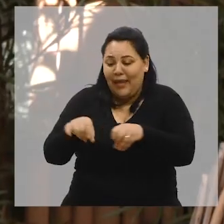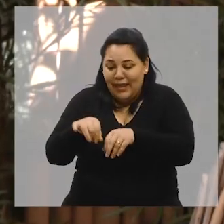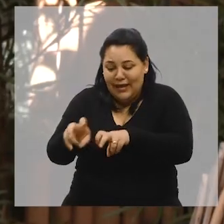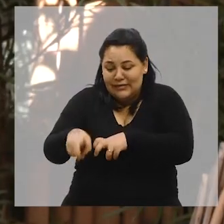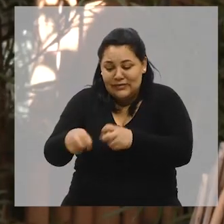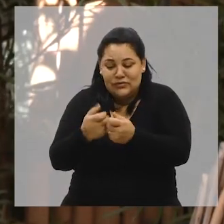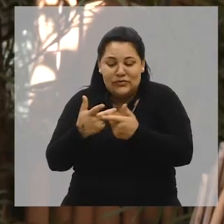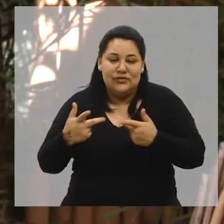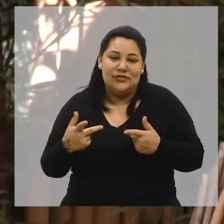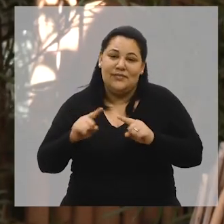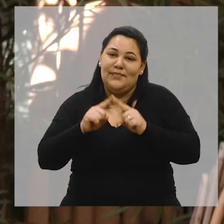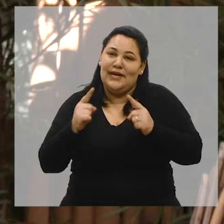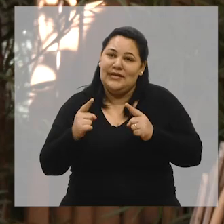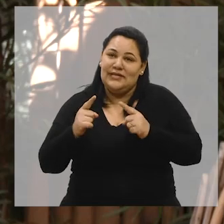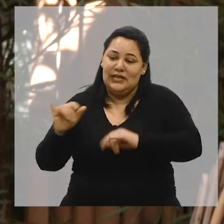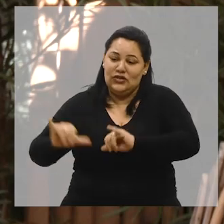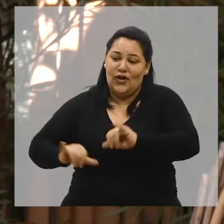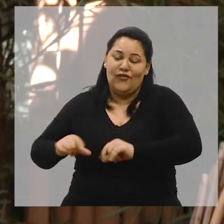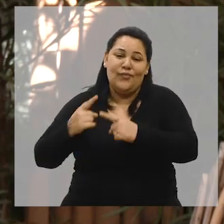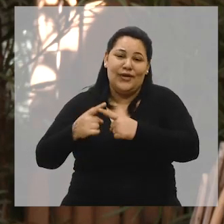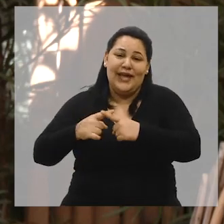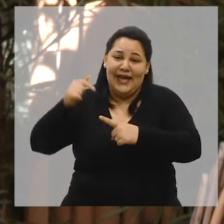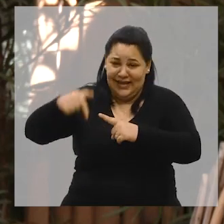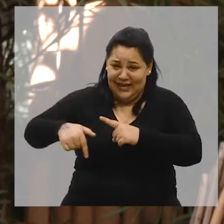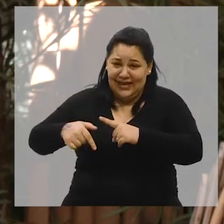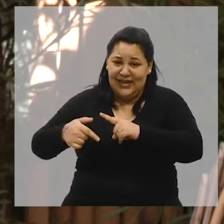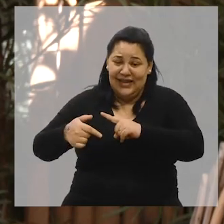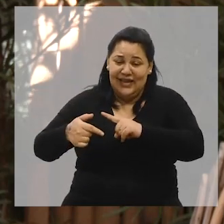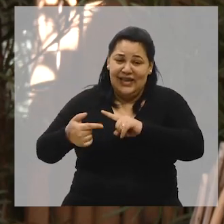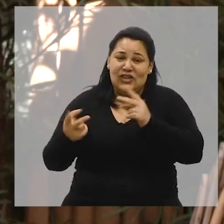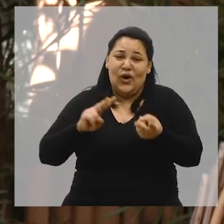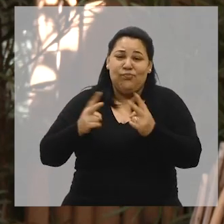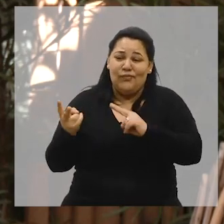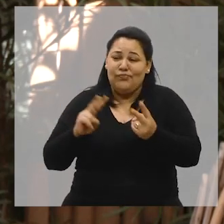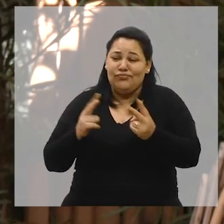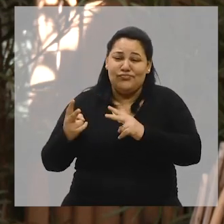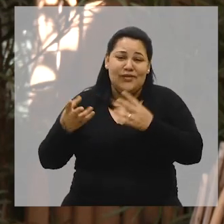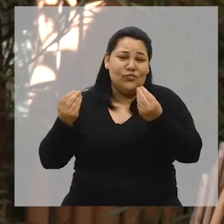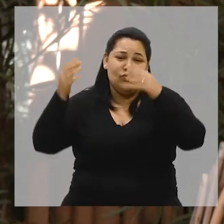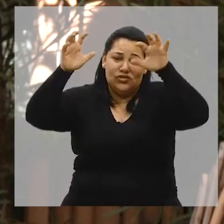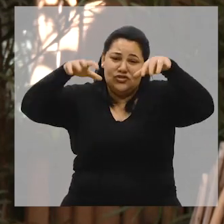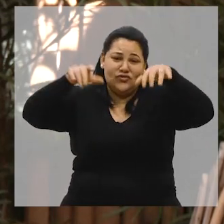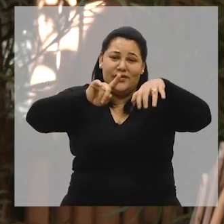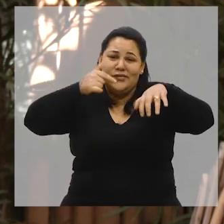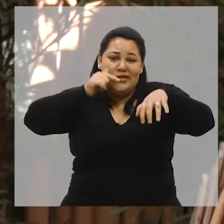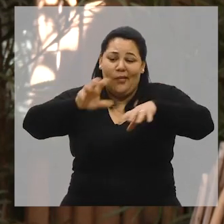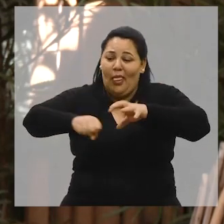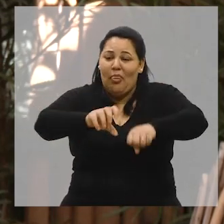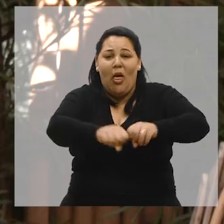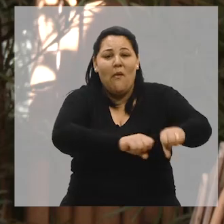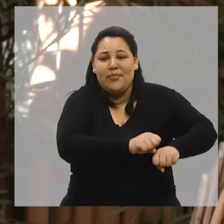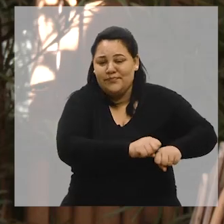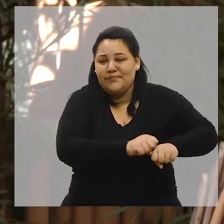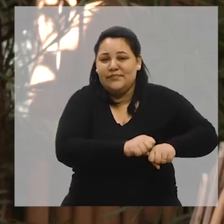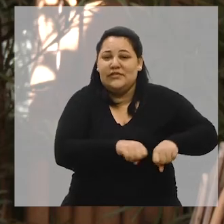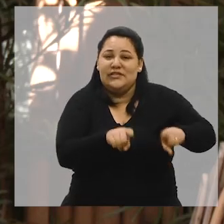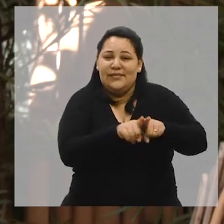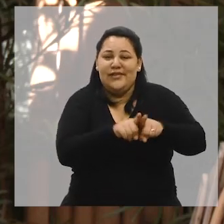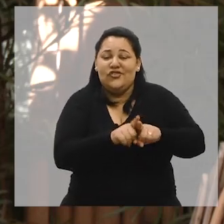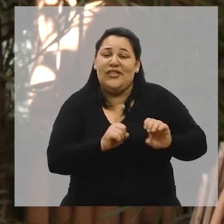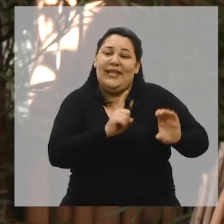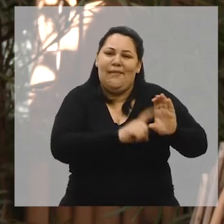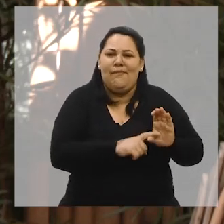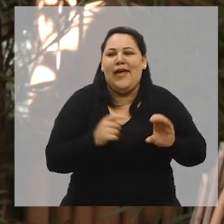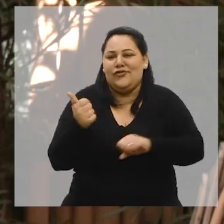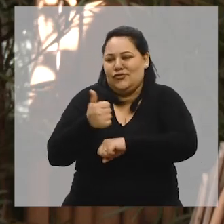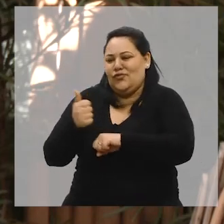eles sofrem muito com essa sazonalidade do clima. Então, tem semanas que tem muita chuva e eles não conseguem colher, né? Então, a gente